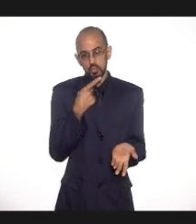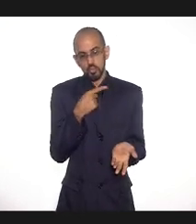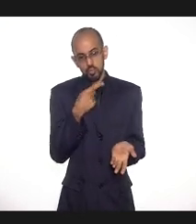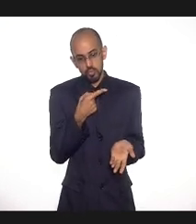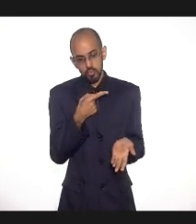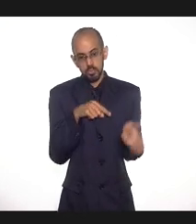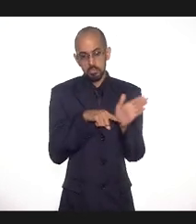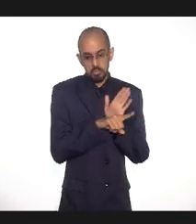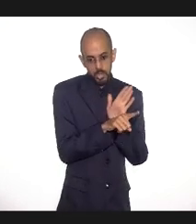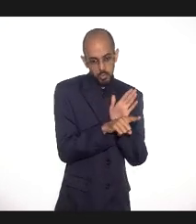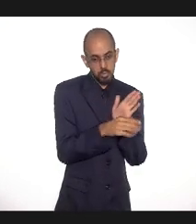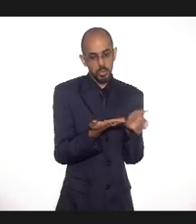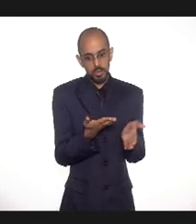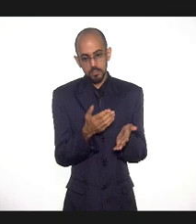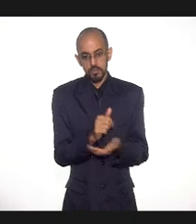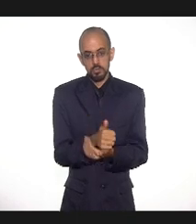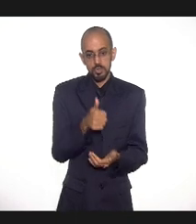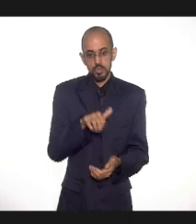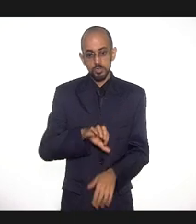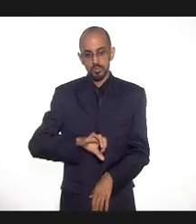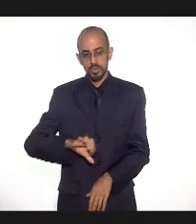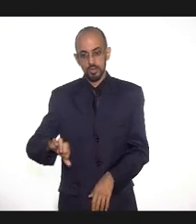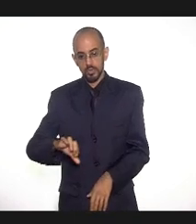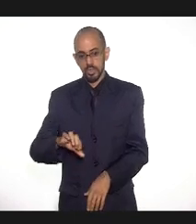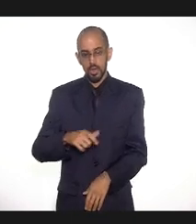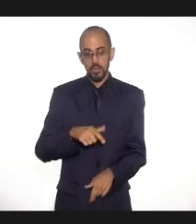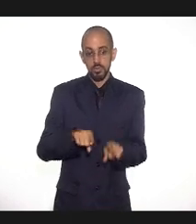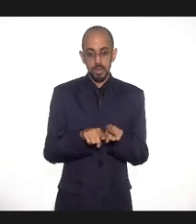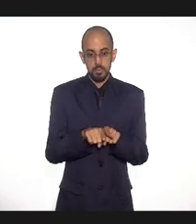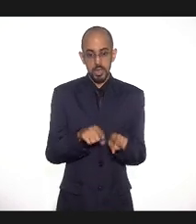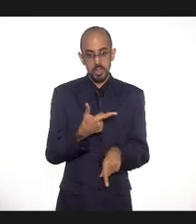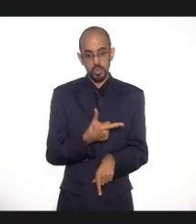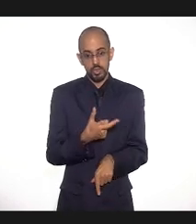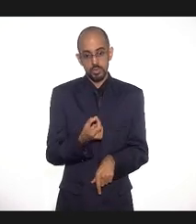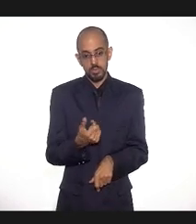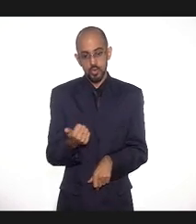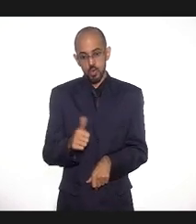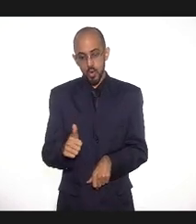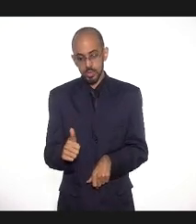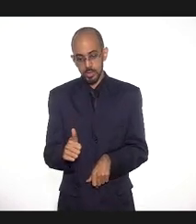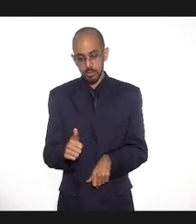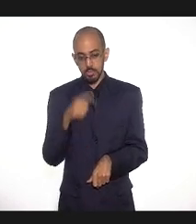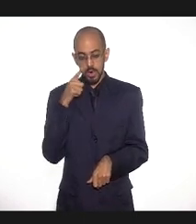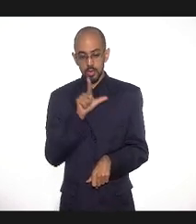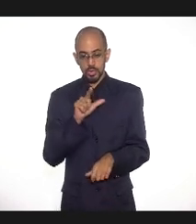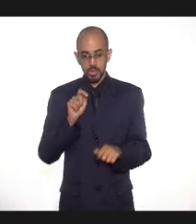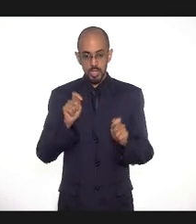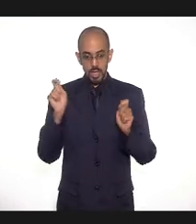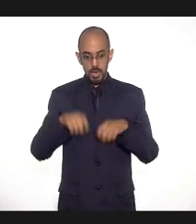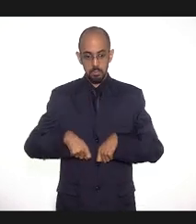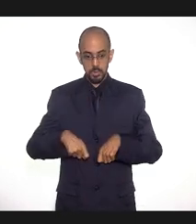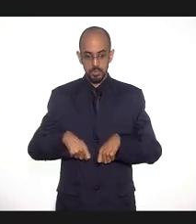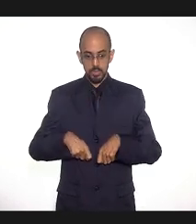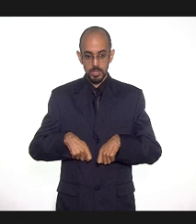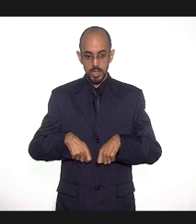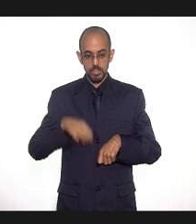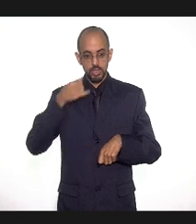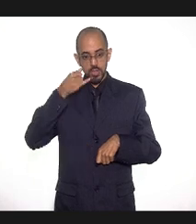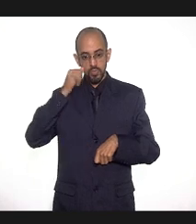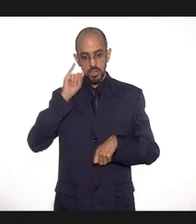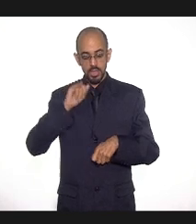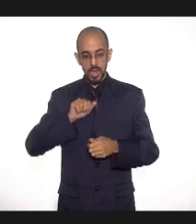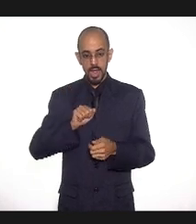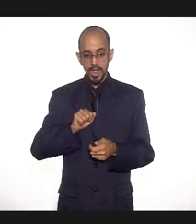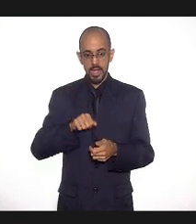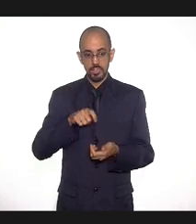já em vigor, a de 99 e 2011, para poder possibilitar que essa cobrança não fique